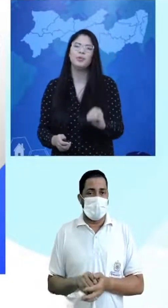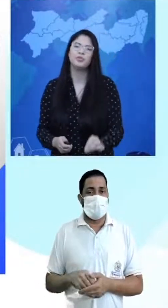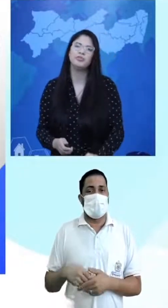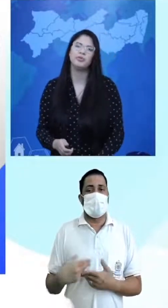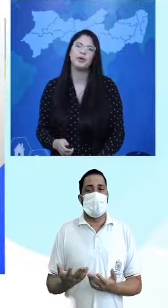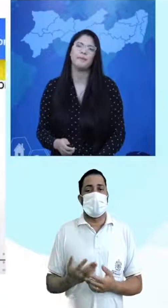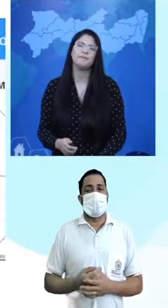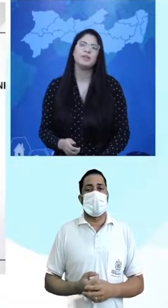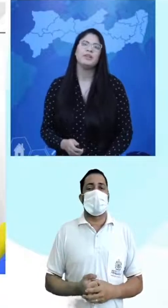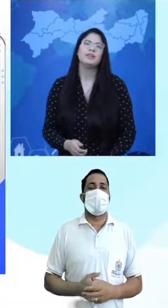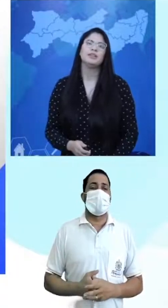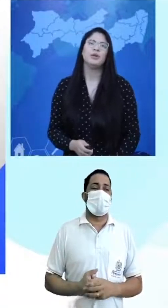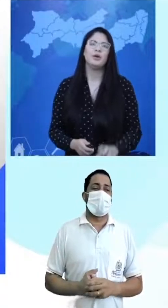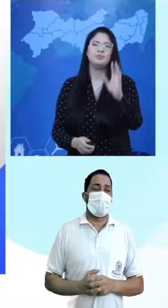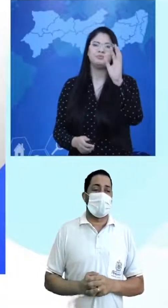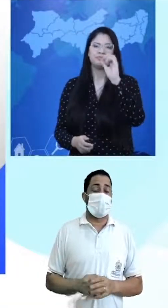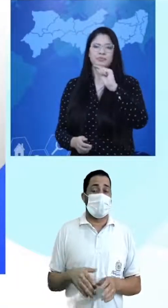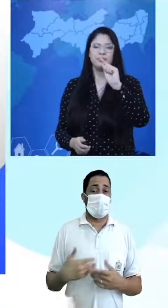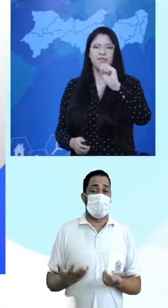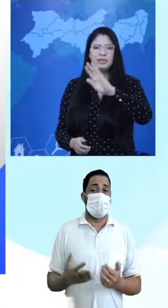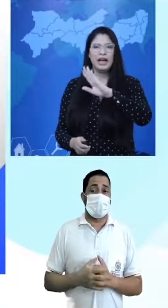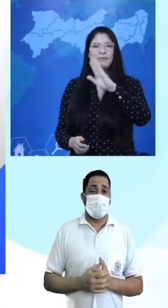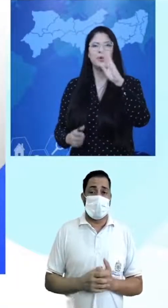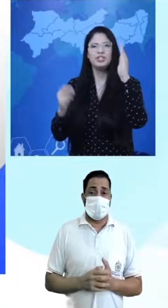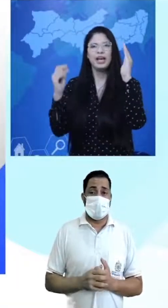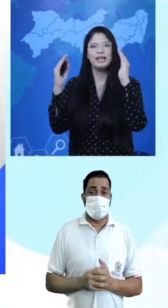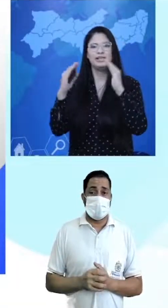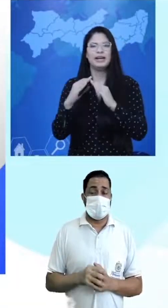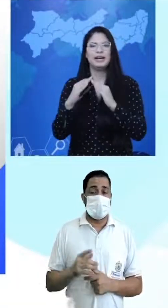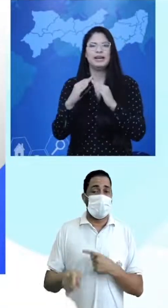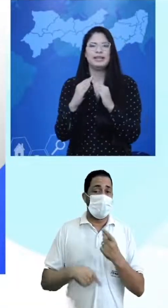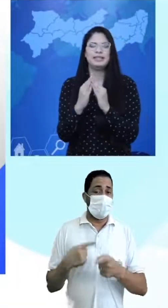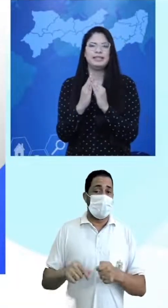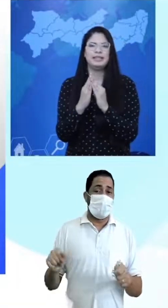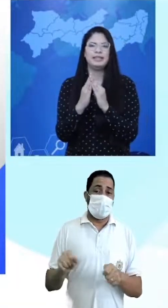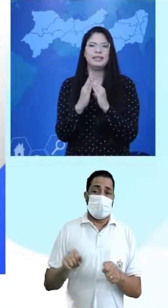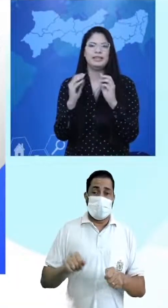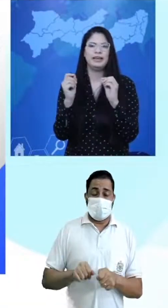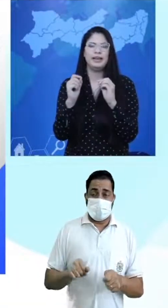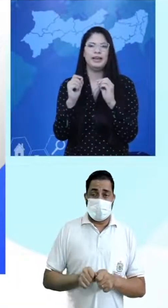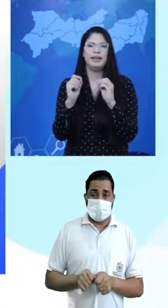no ponto de fuga. Então, ó, após realizar